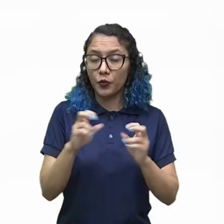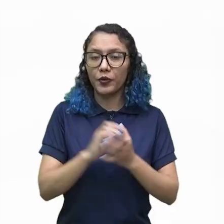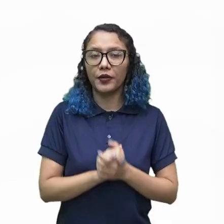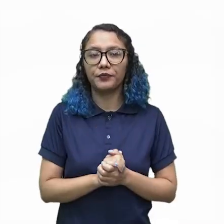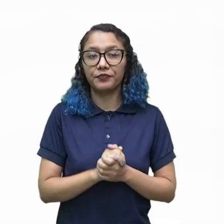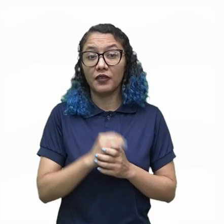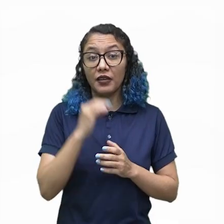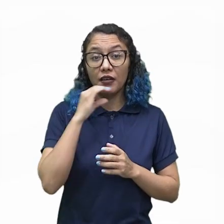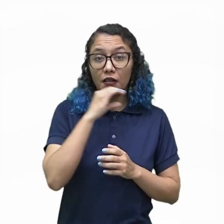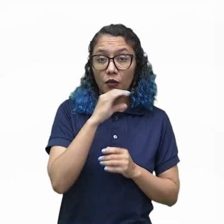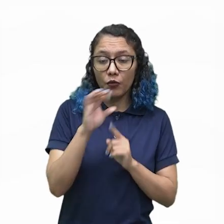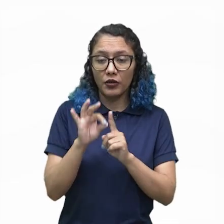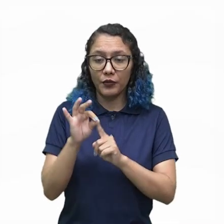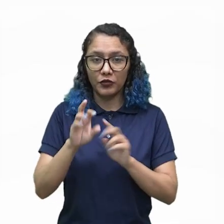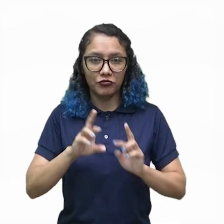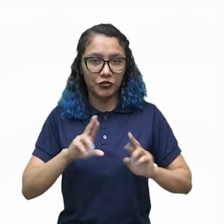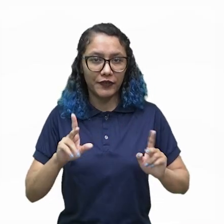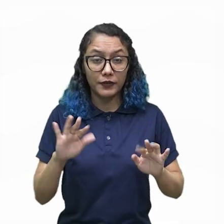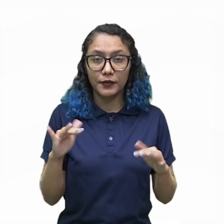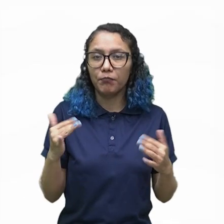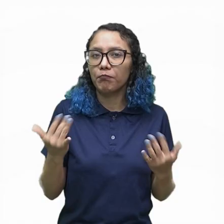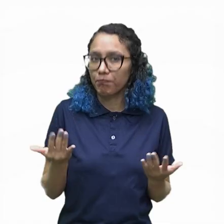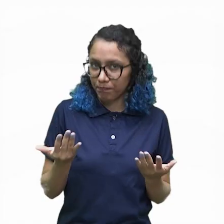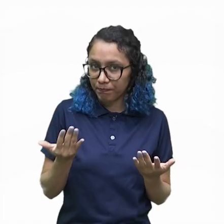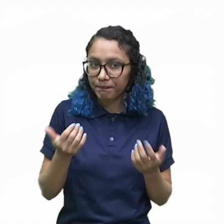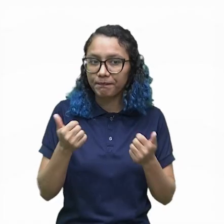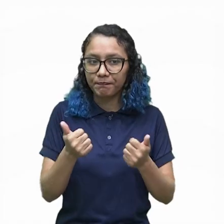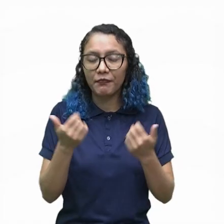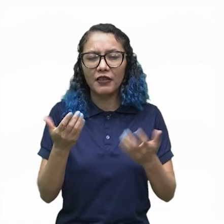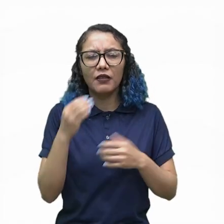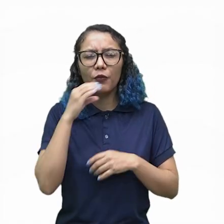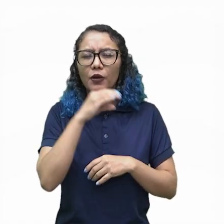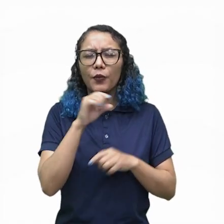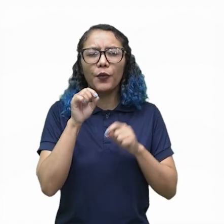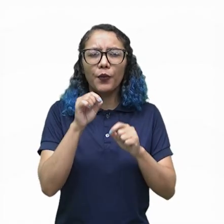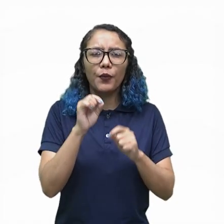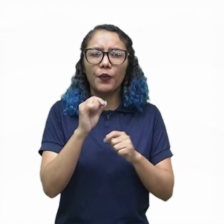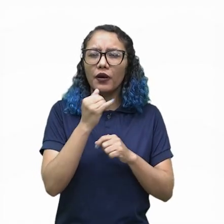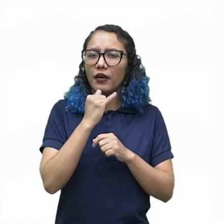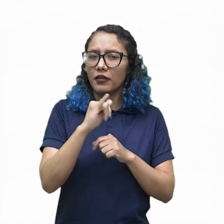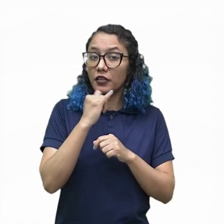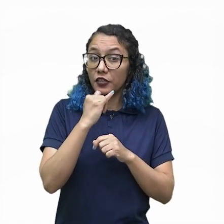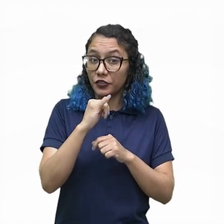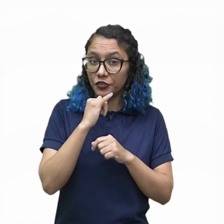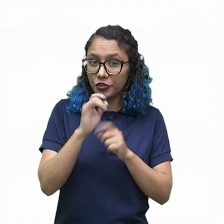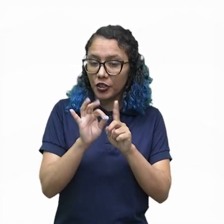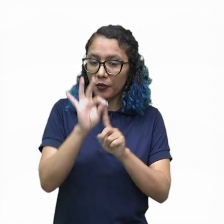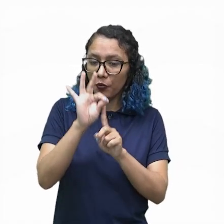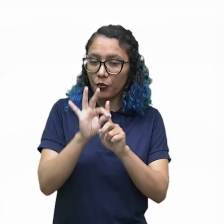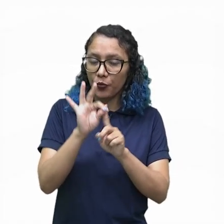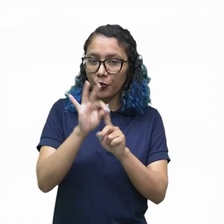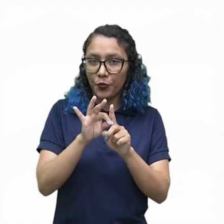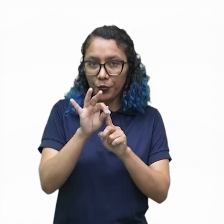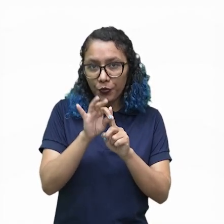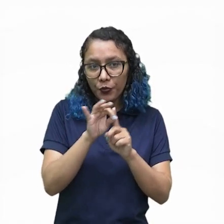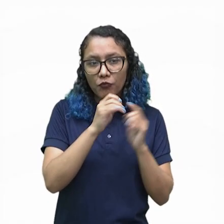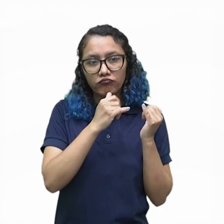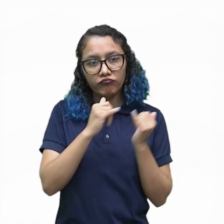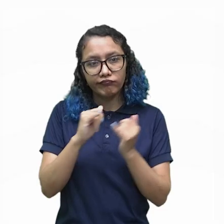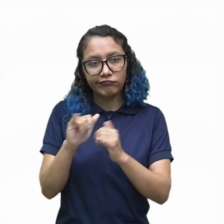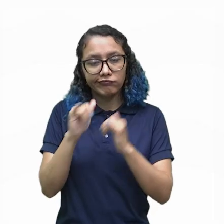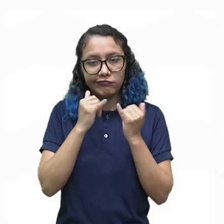entre calor e temperatura, né? E o calor é a energia térmica em trânsito, diferente